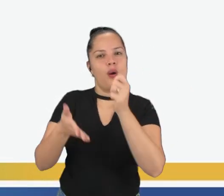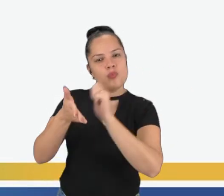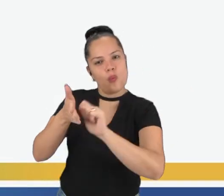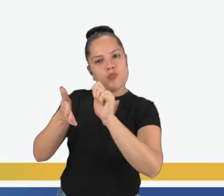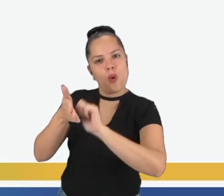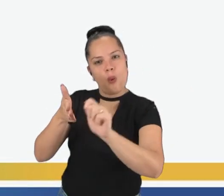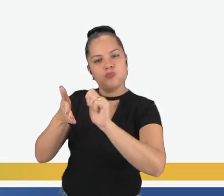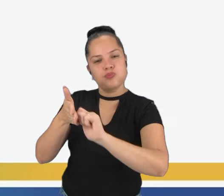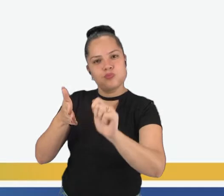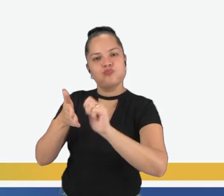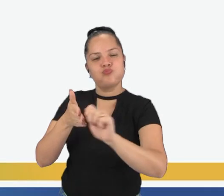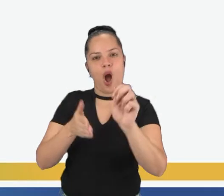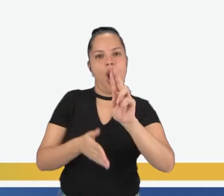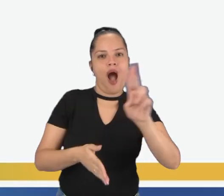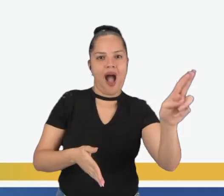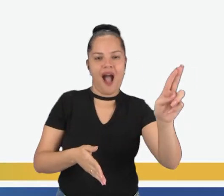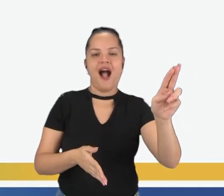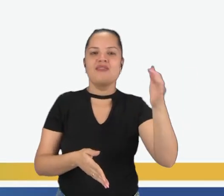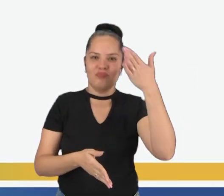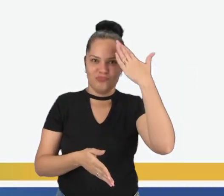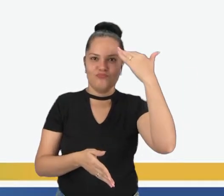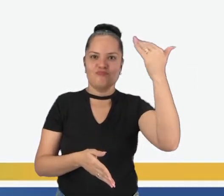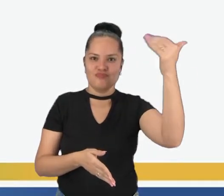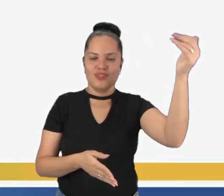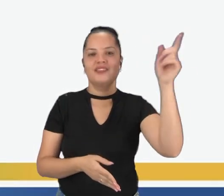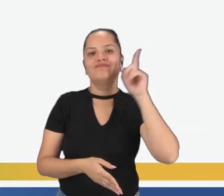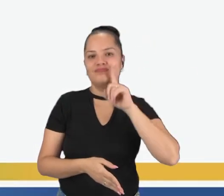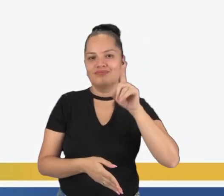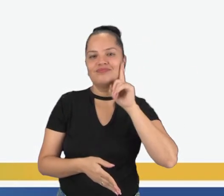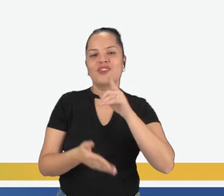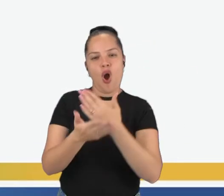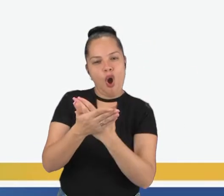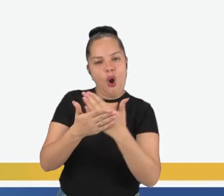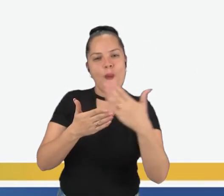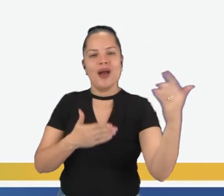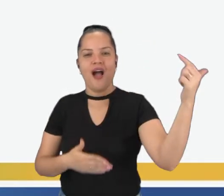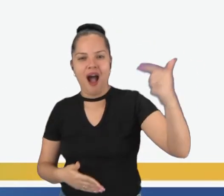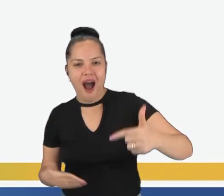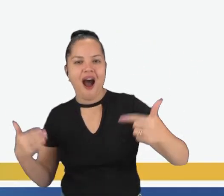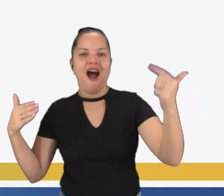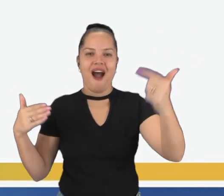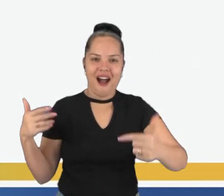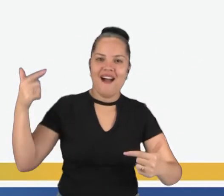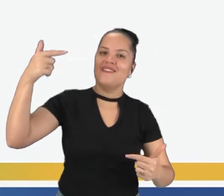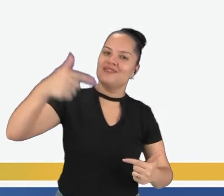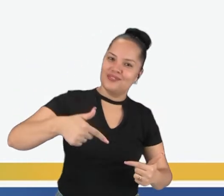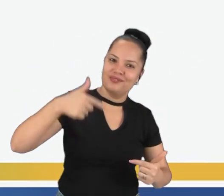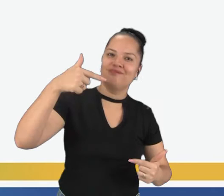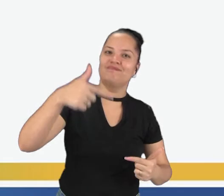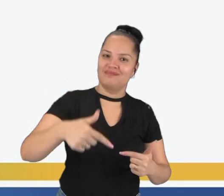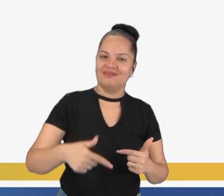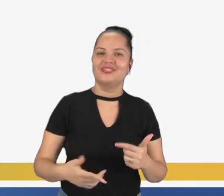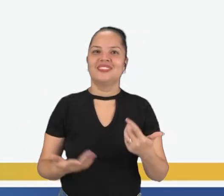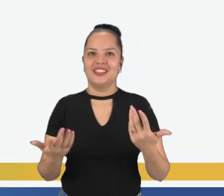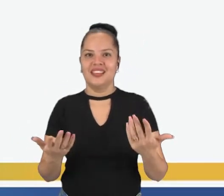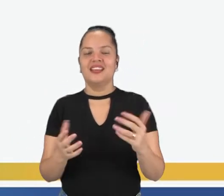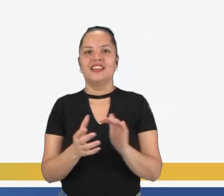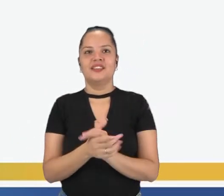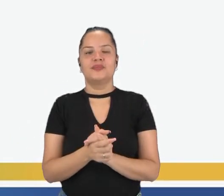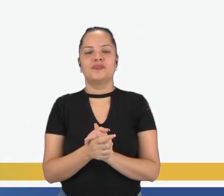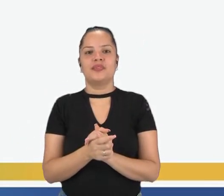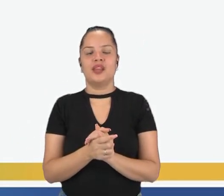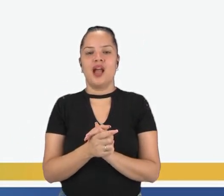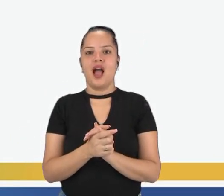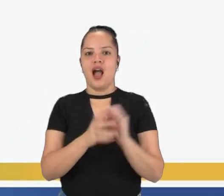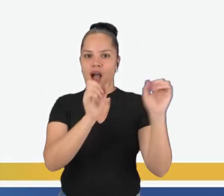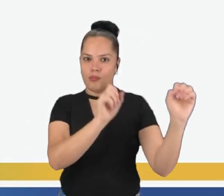foi artista dos Estados Unidos e ele que começou o hip hop, né? Foi o padrinho do hip hop. Nessa outra imagem